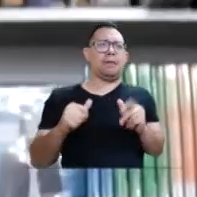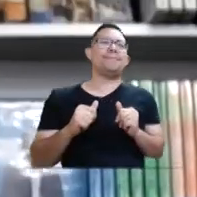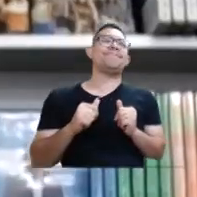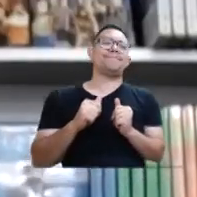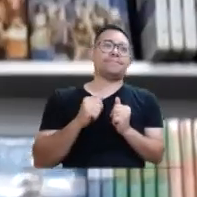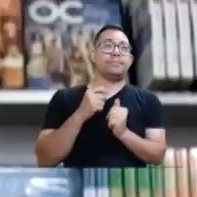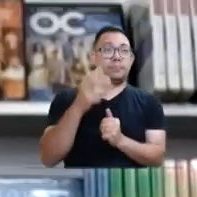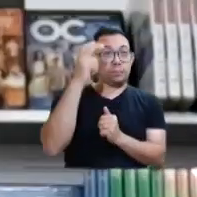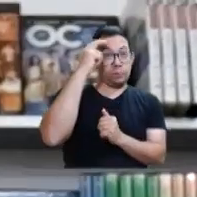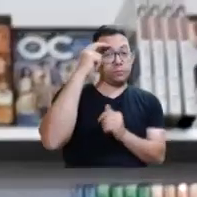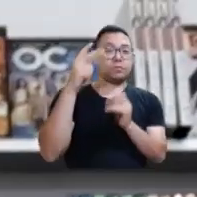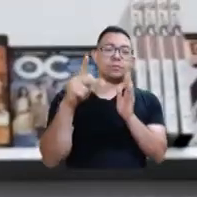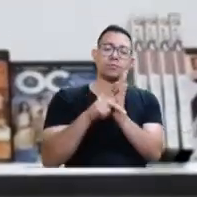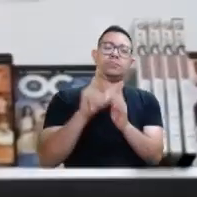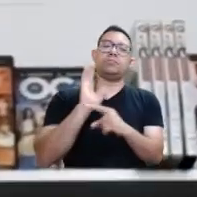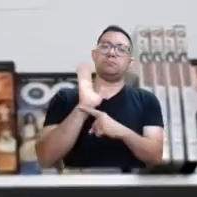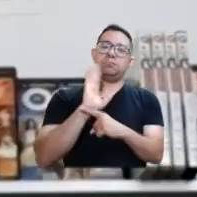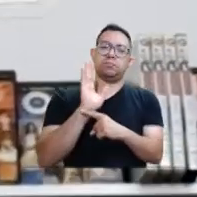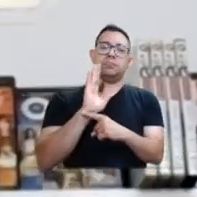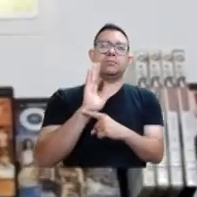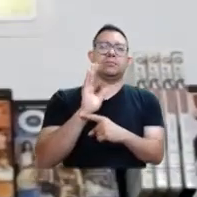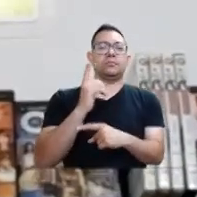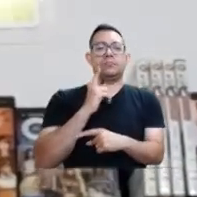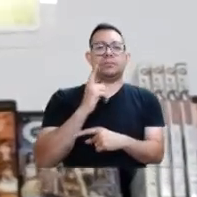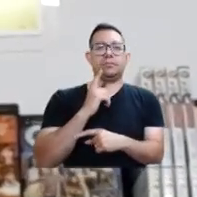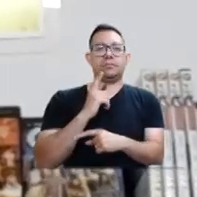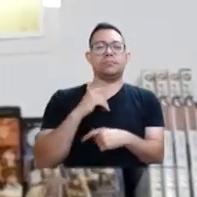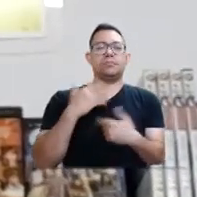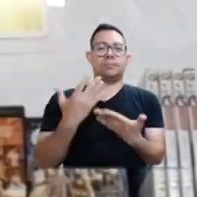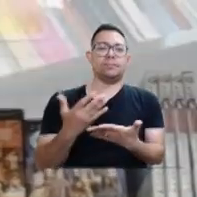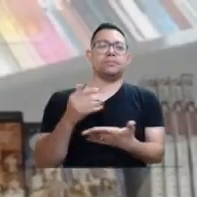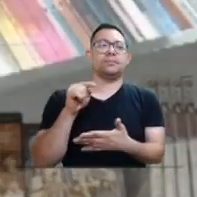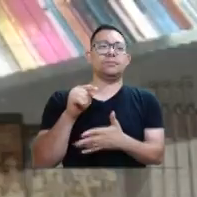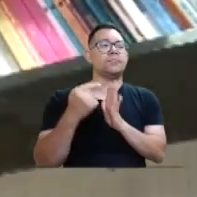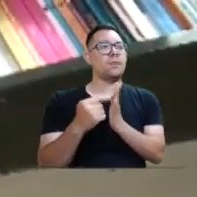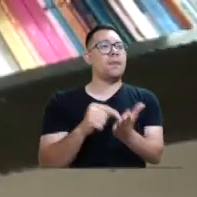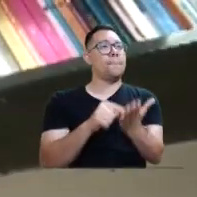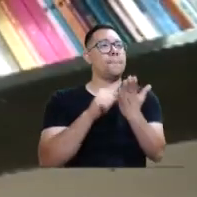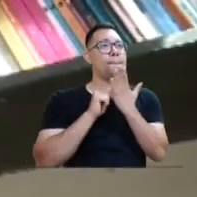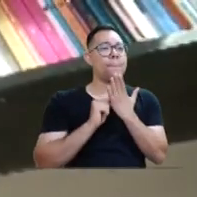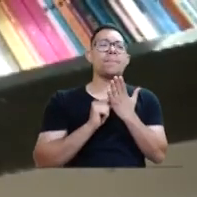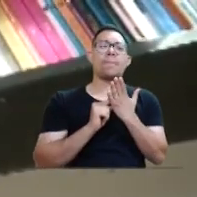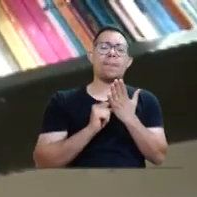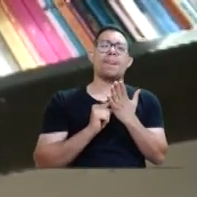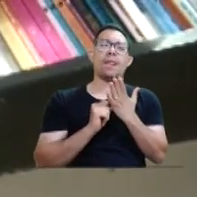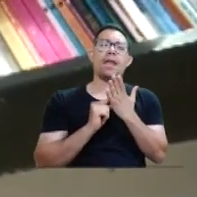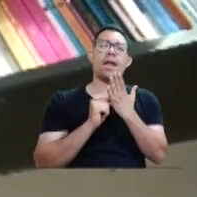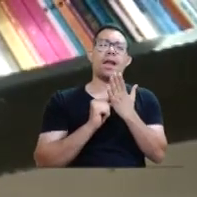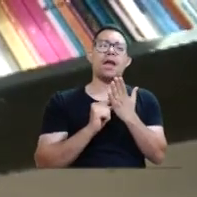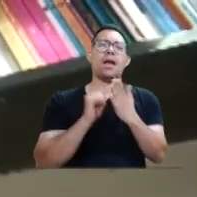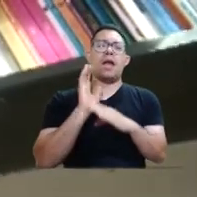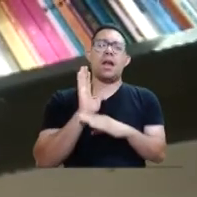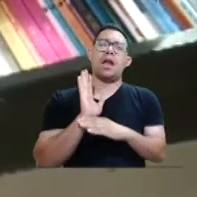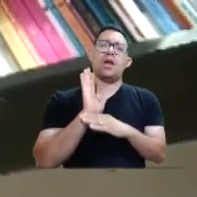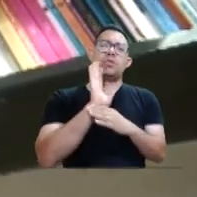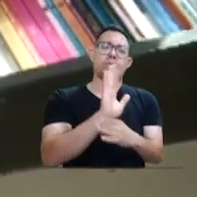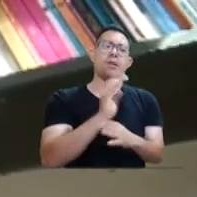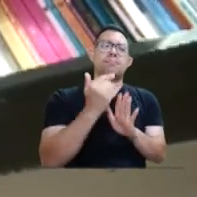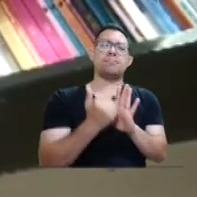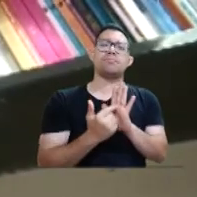da cultura produzida a partir do audiovisual, a partir do cinema. Então, esses são os dados que me levam aqui a contribuir